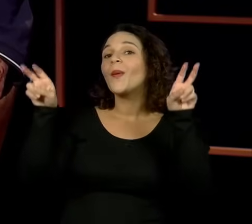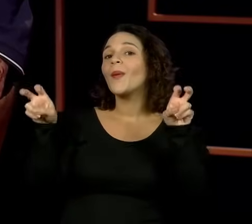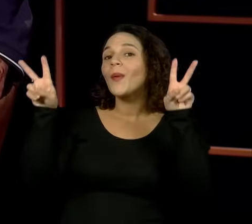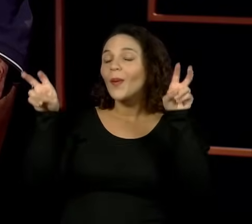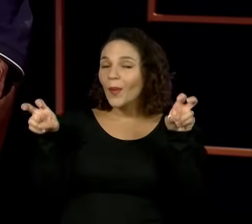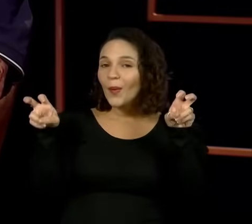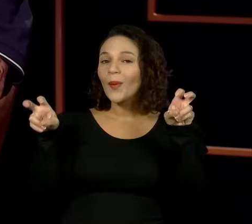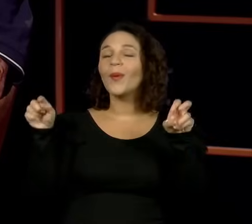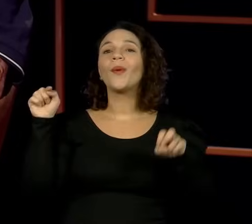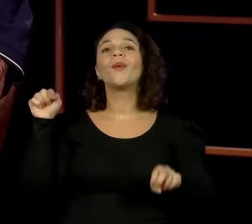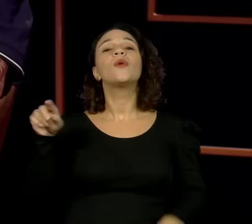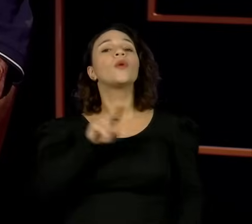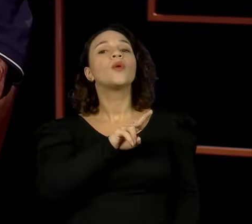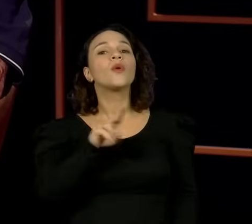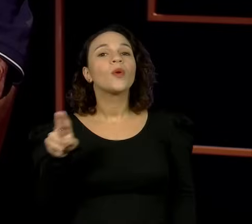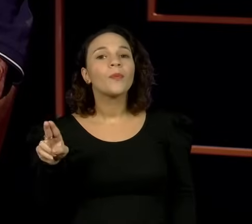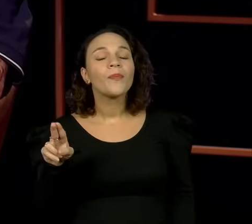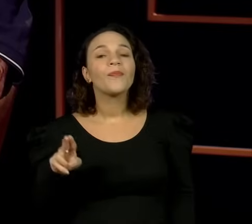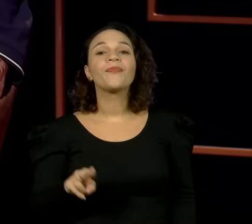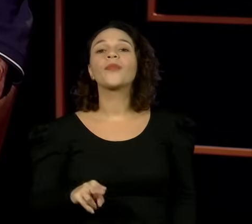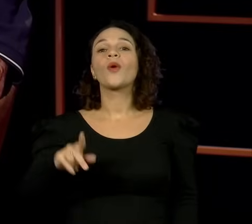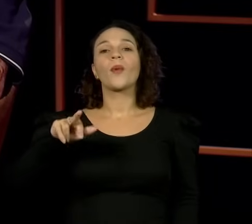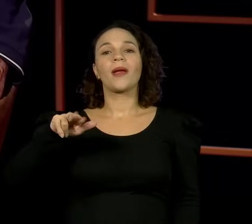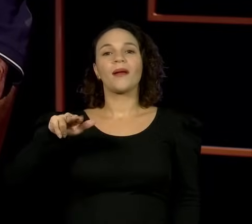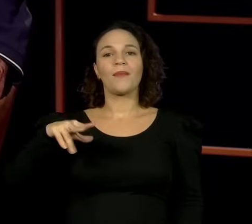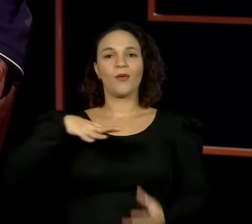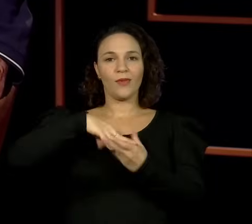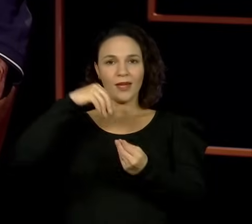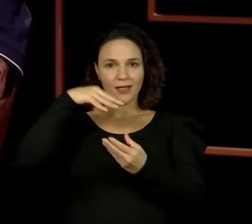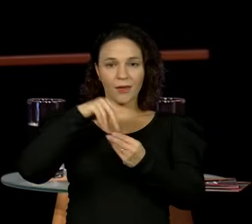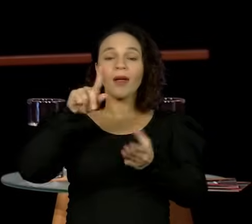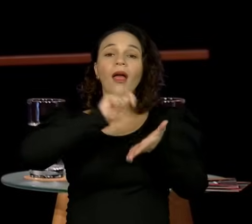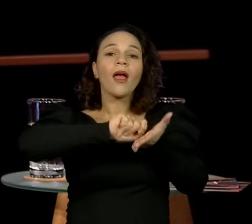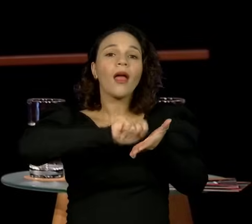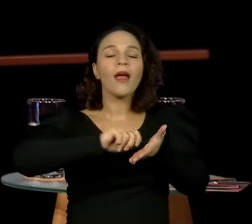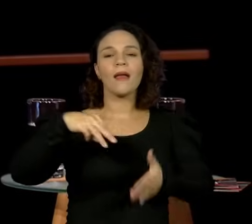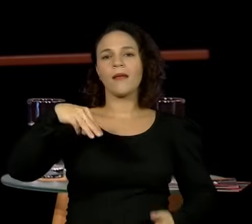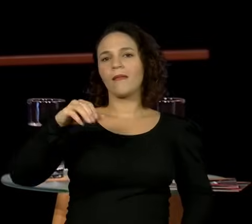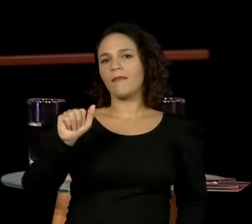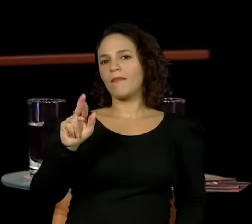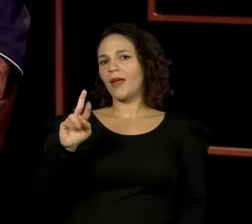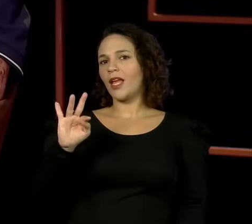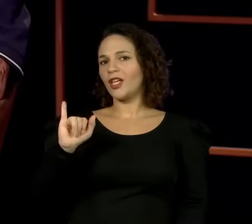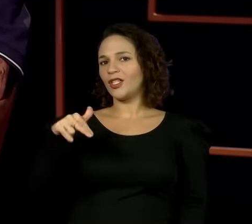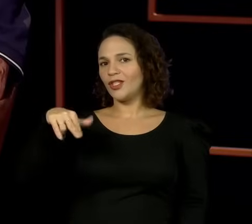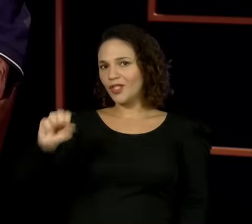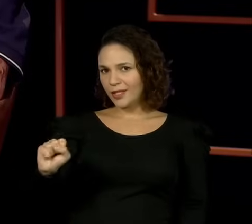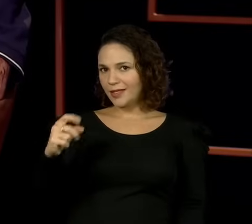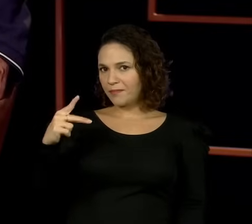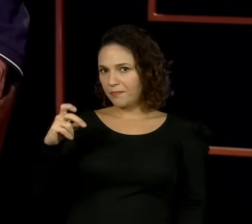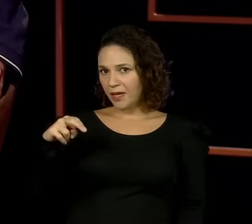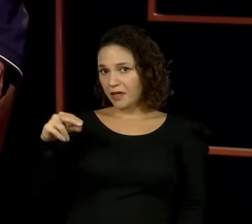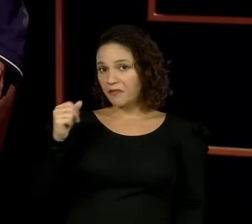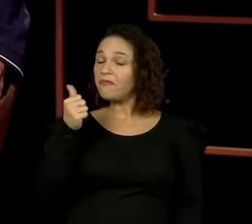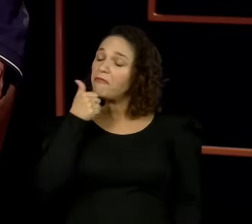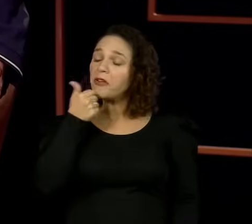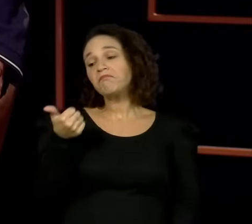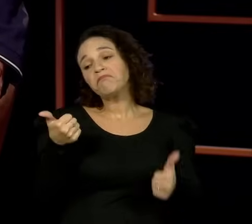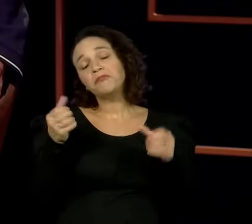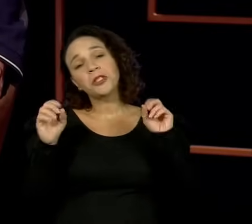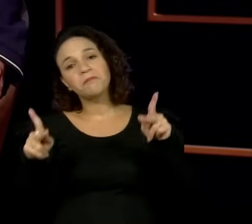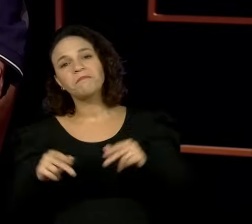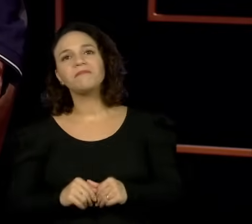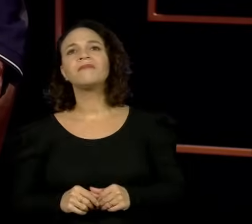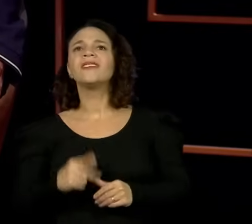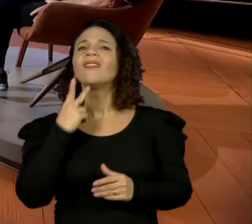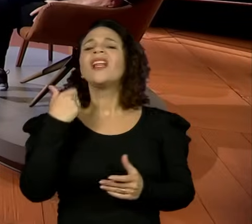começar a ensaiar uma peça chamada O Irmão das Almas, de Martins Pena. Falei, tá bom, então vamos. Falei assim, Milton, eu